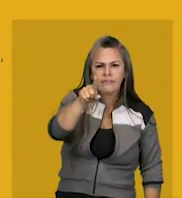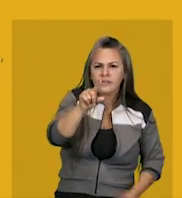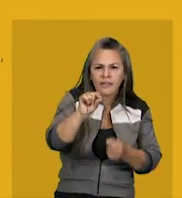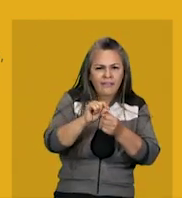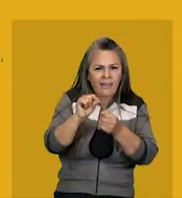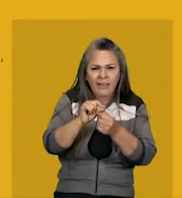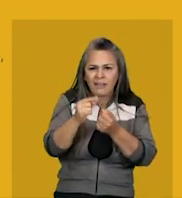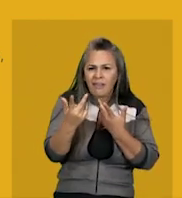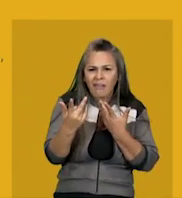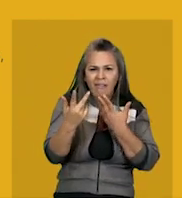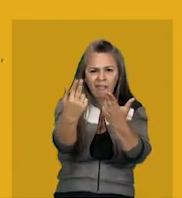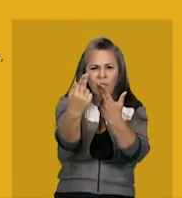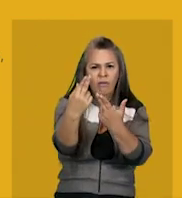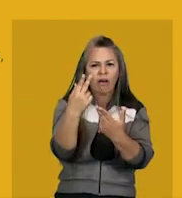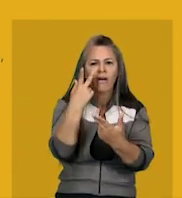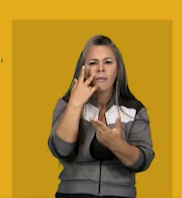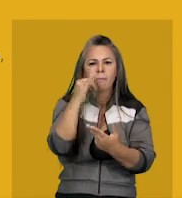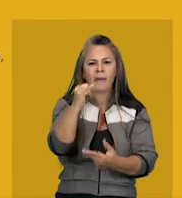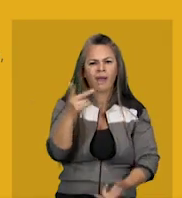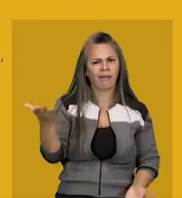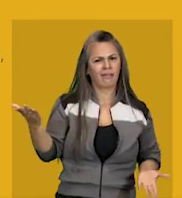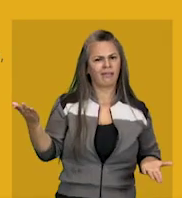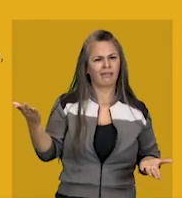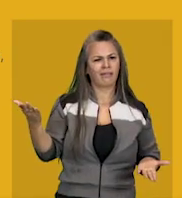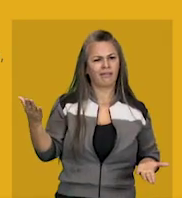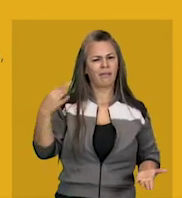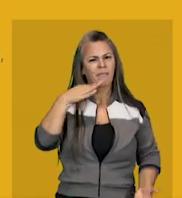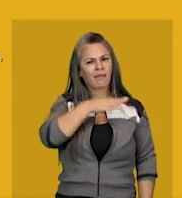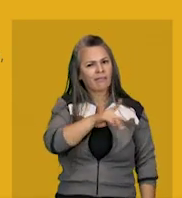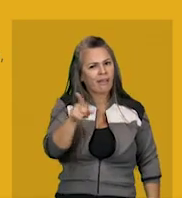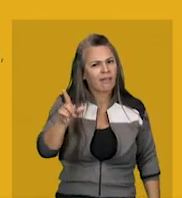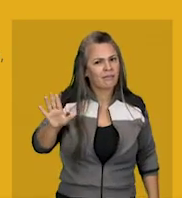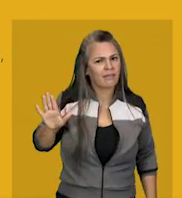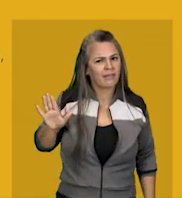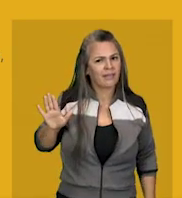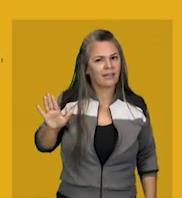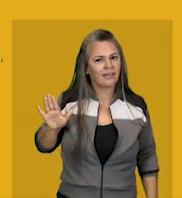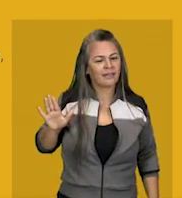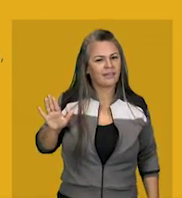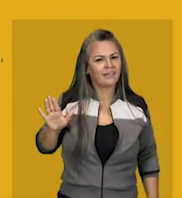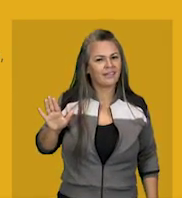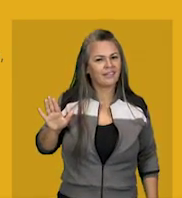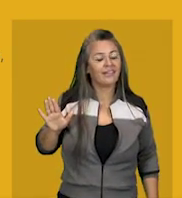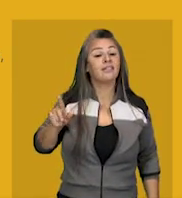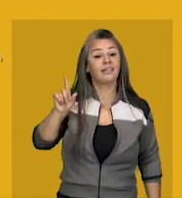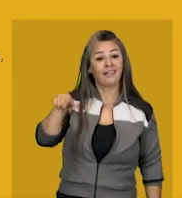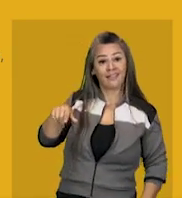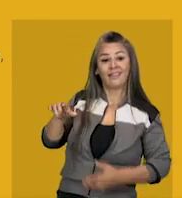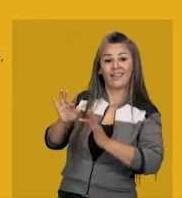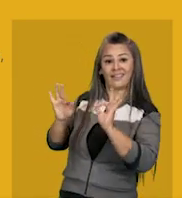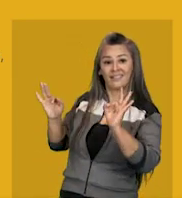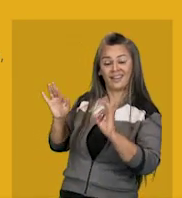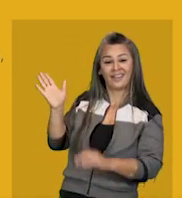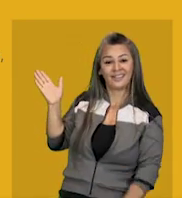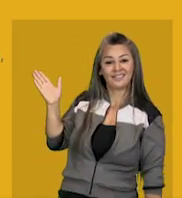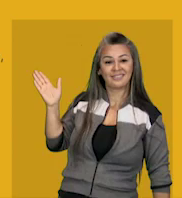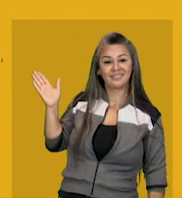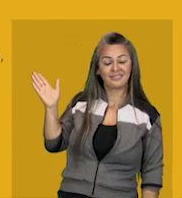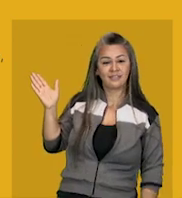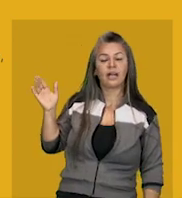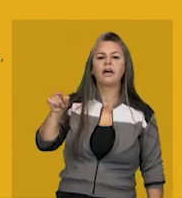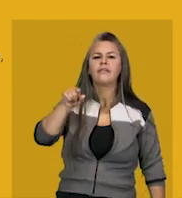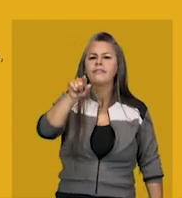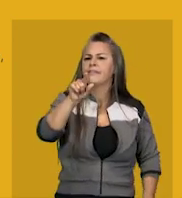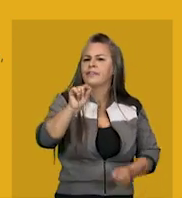agiu tal e qual seu pai. Percebe? É uma frase, né? Você agiu tal e qual